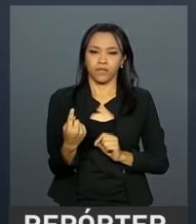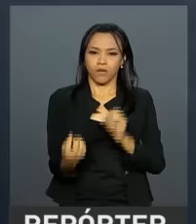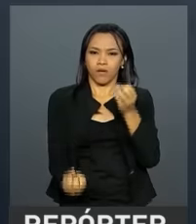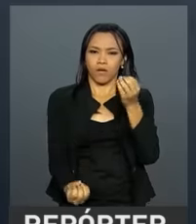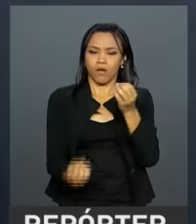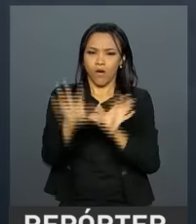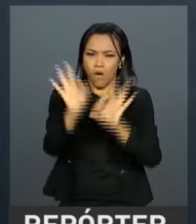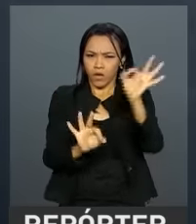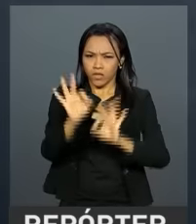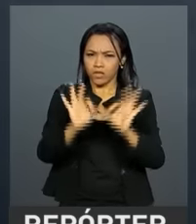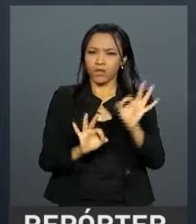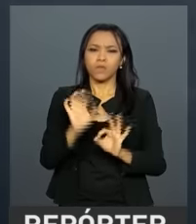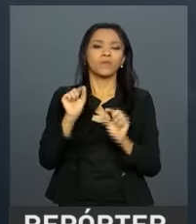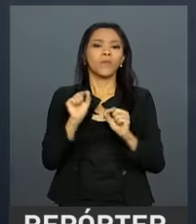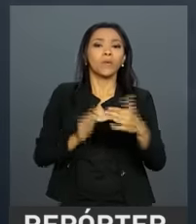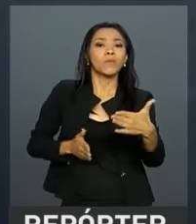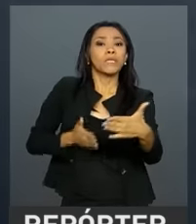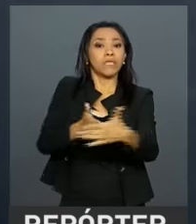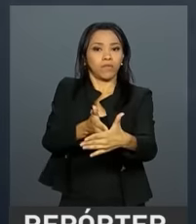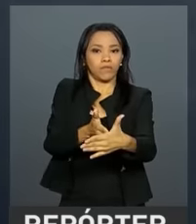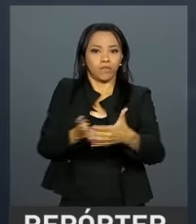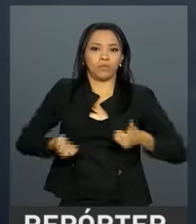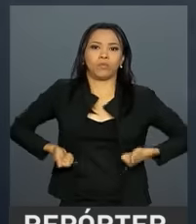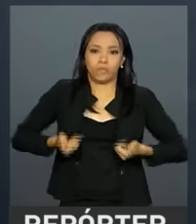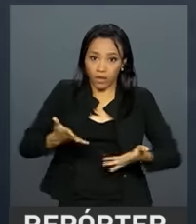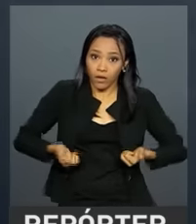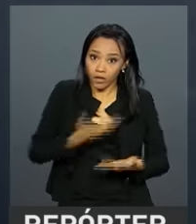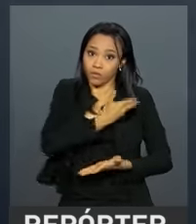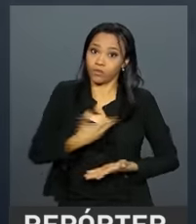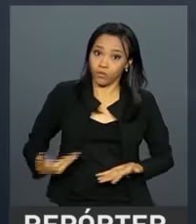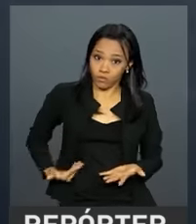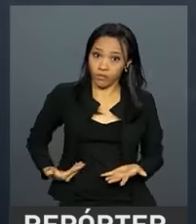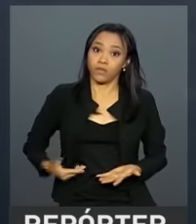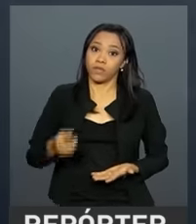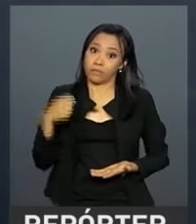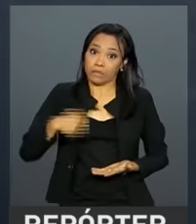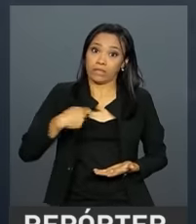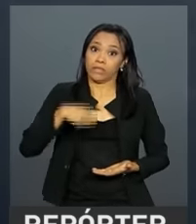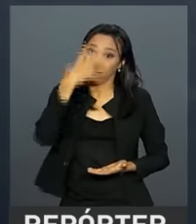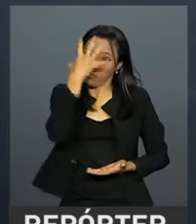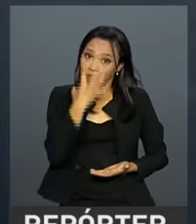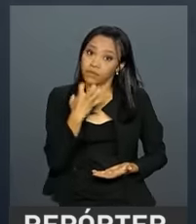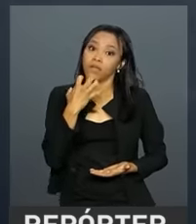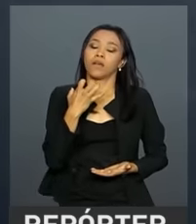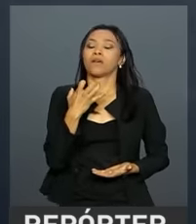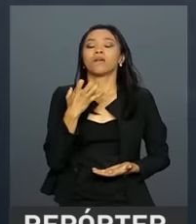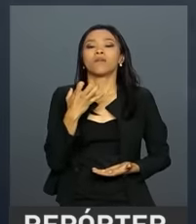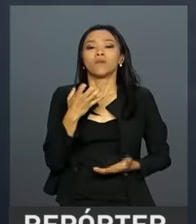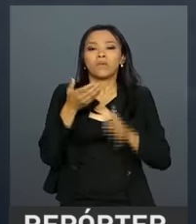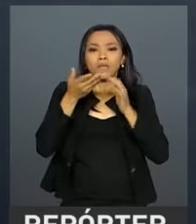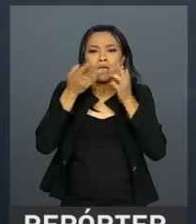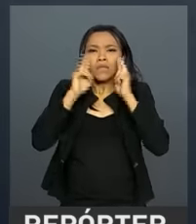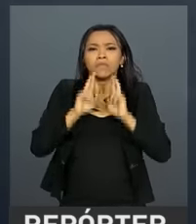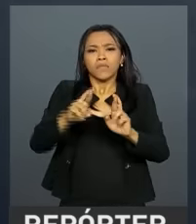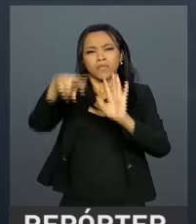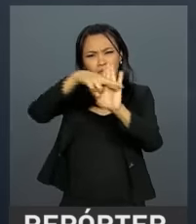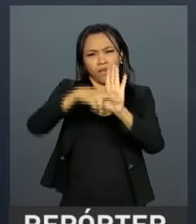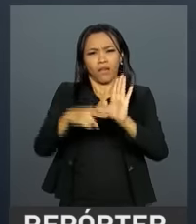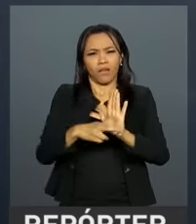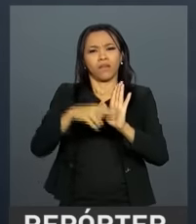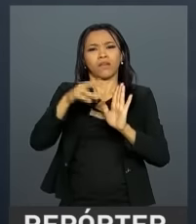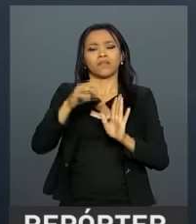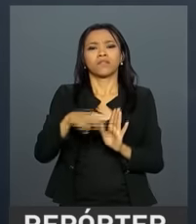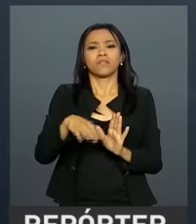um teto para os gastos públicos porque é preciso dar muita seriedade ao fator orçamentário eh no